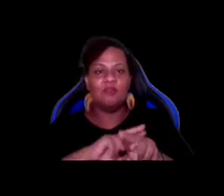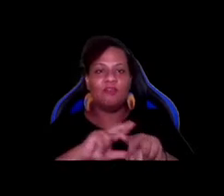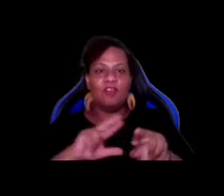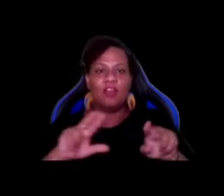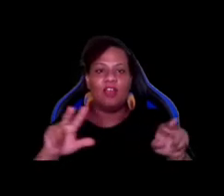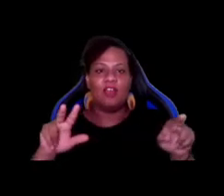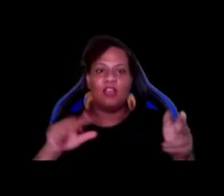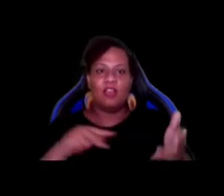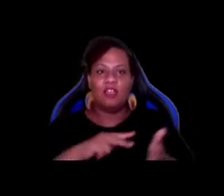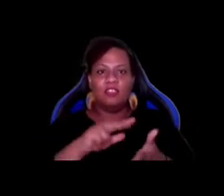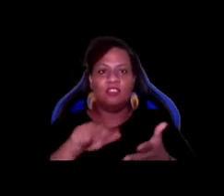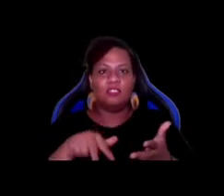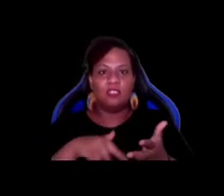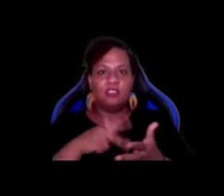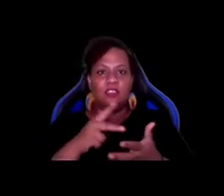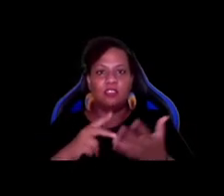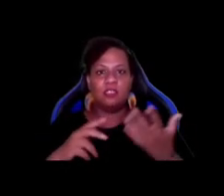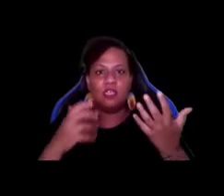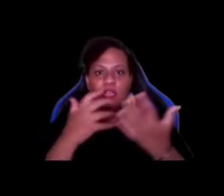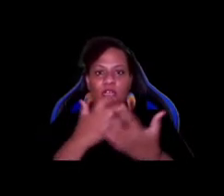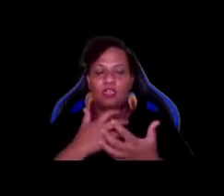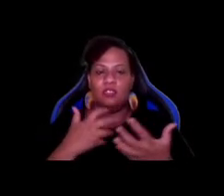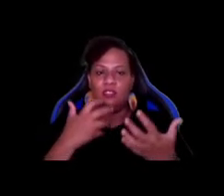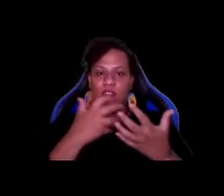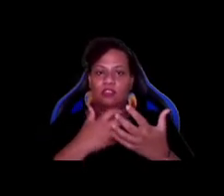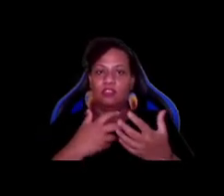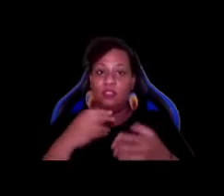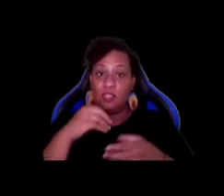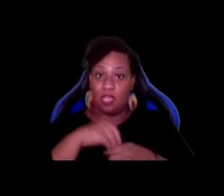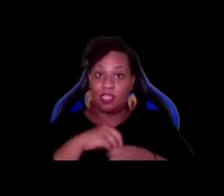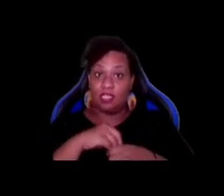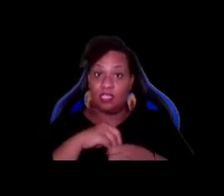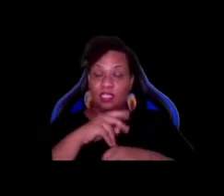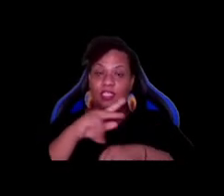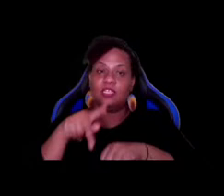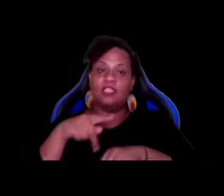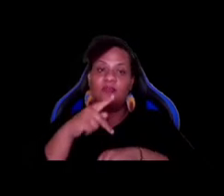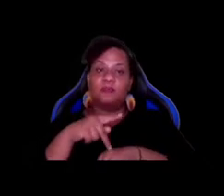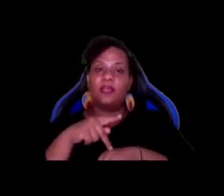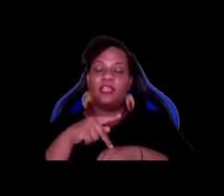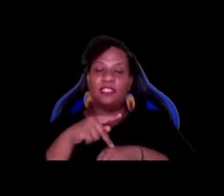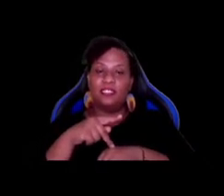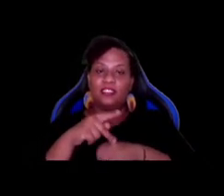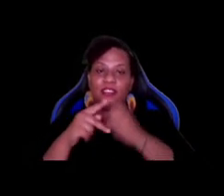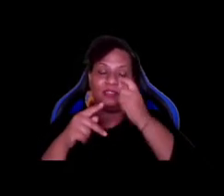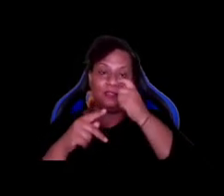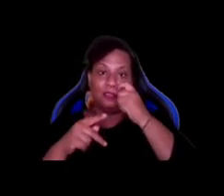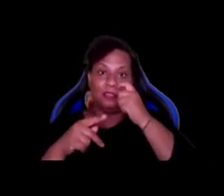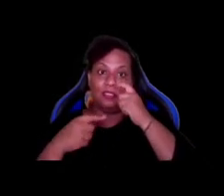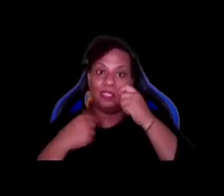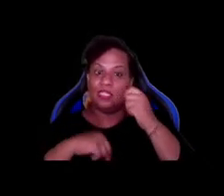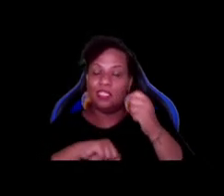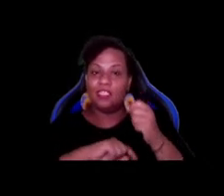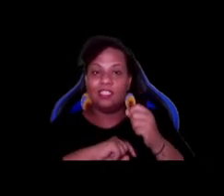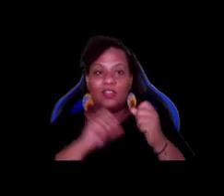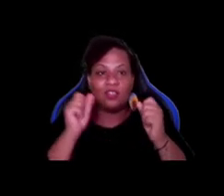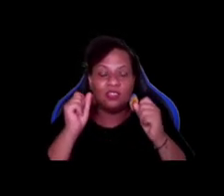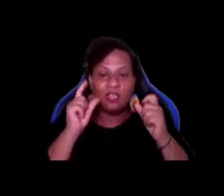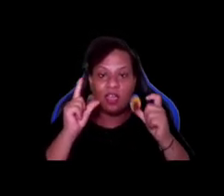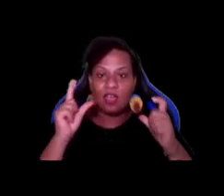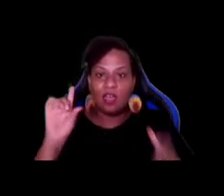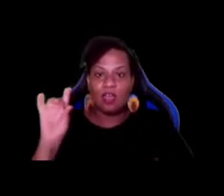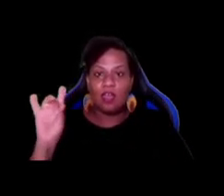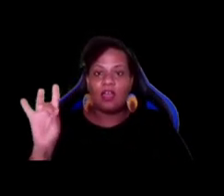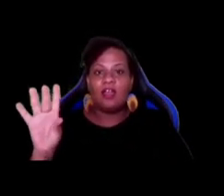bailando, tocando dentro desse país, e que a gente se encanta, né, em cada região, em